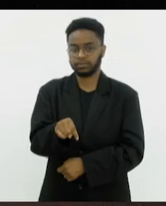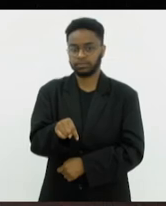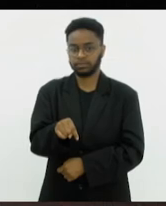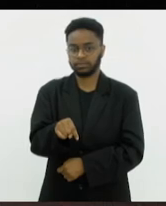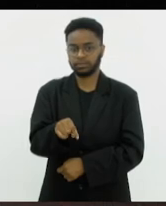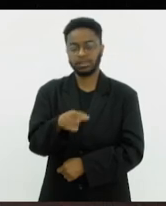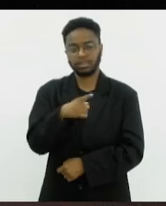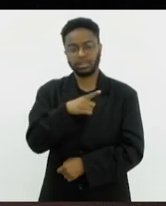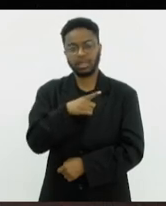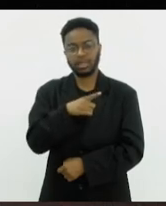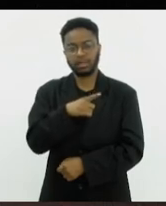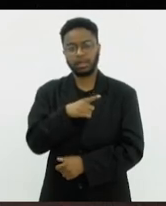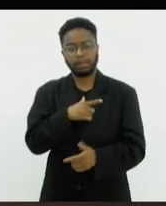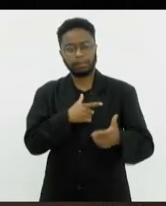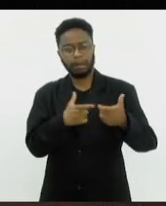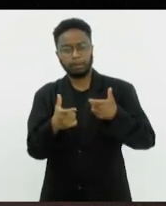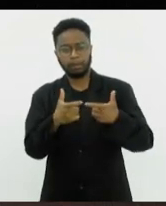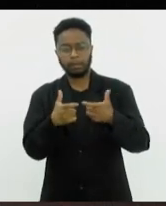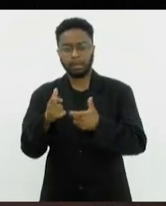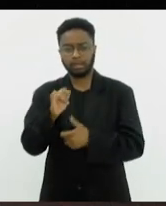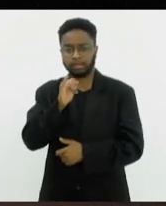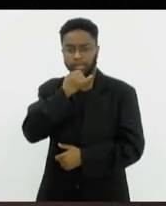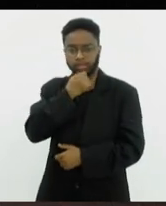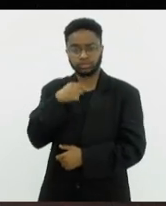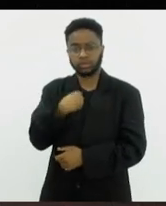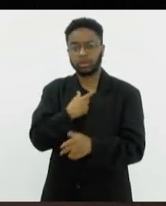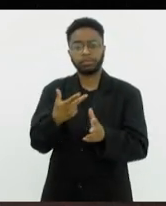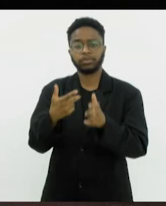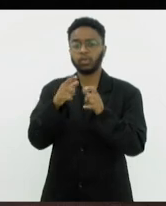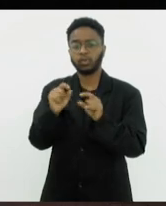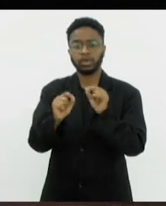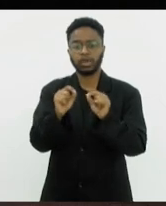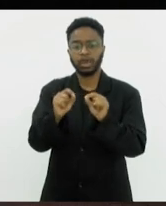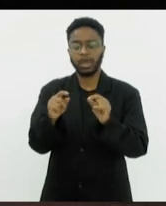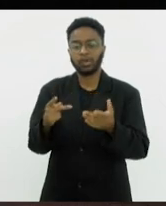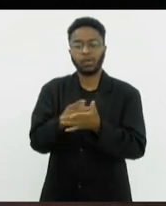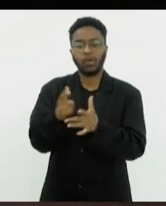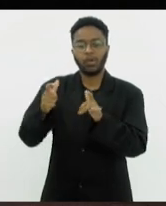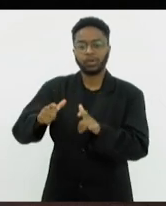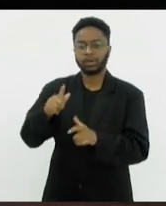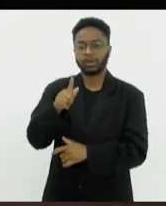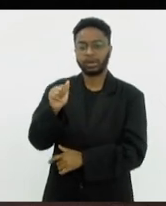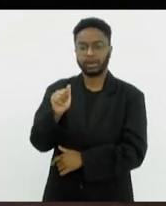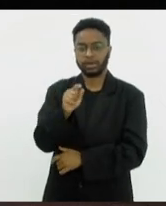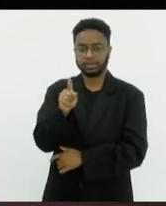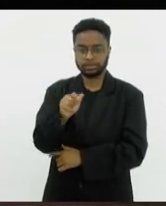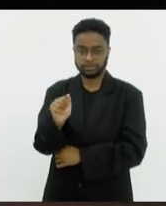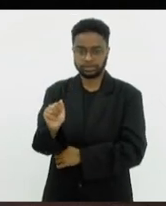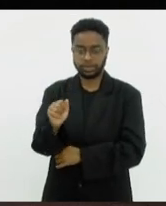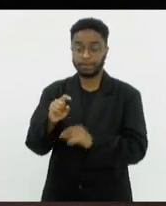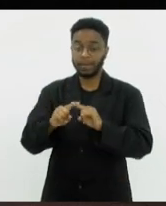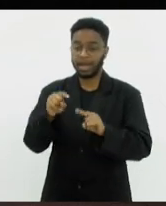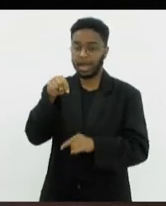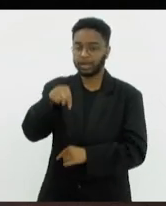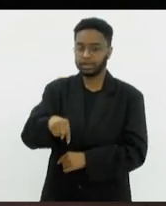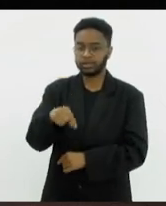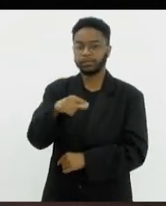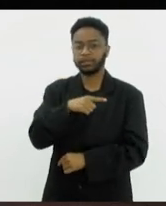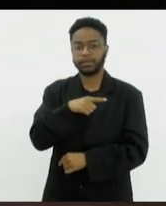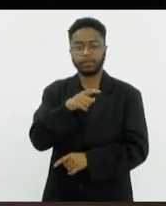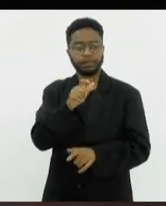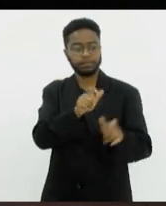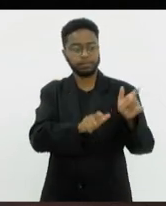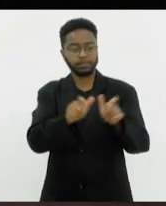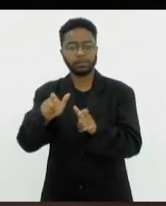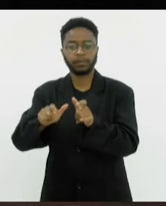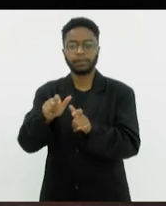guerras mais tristes que nós temos está lá na faixa de Gaza. E aqui, palestinos,